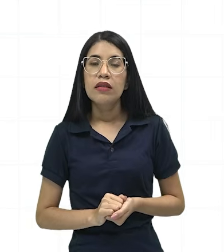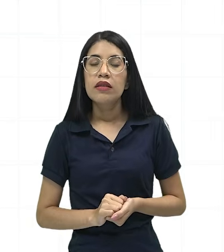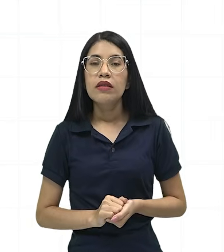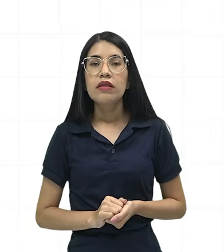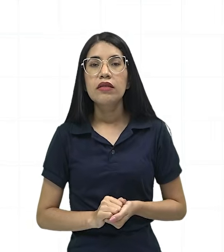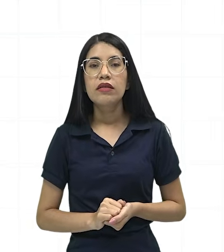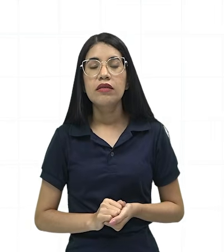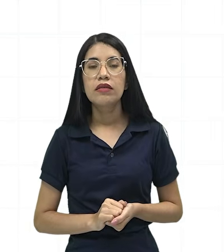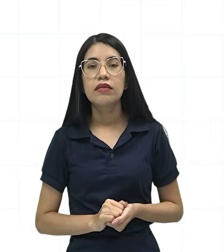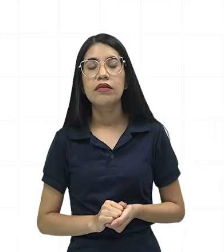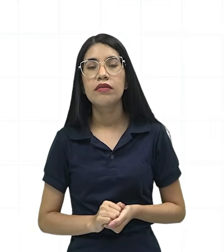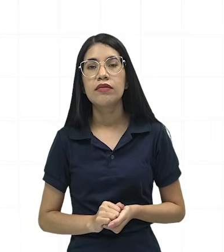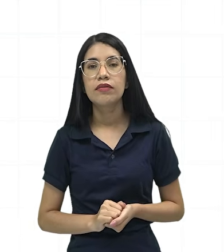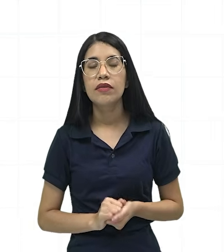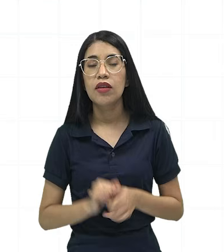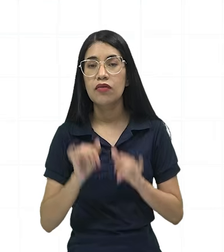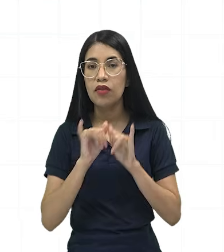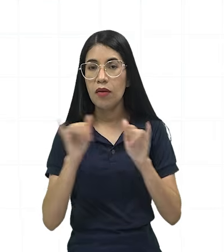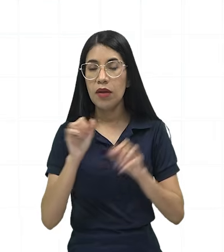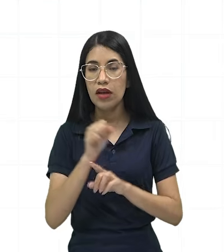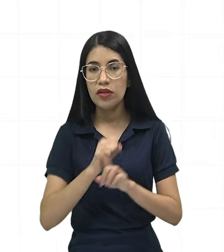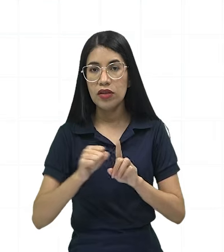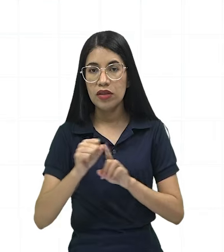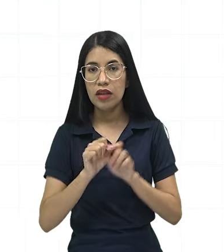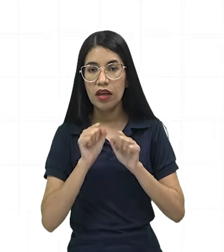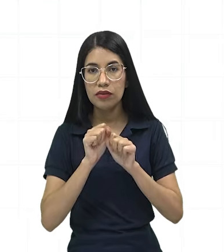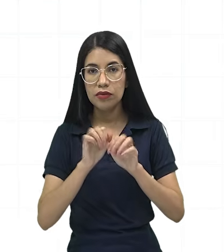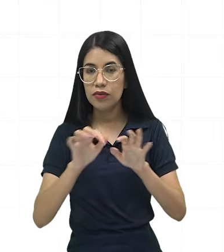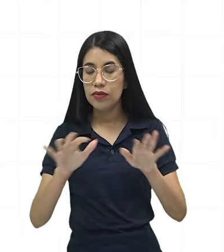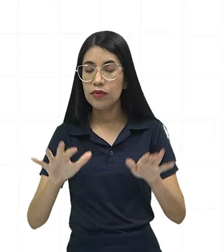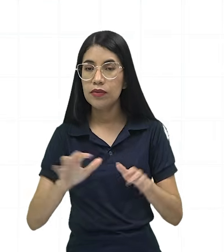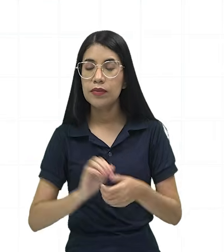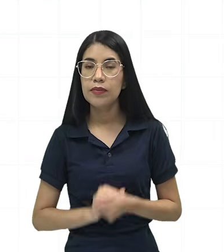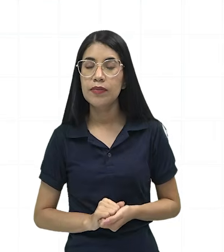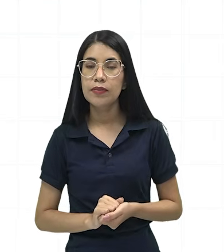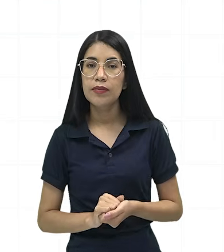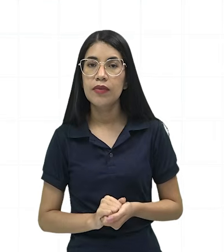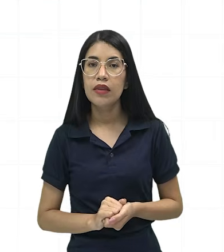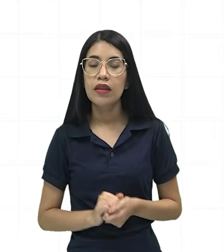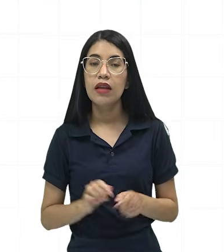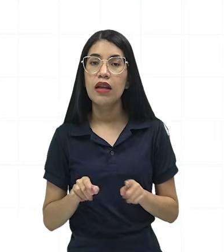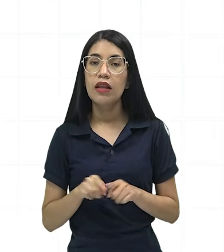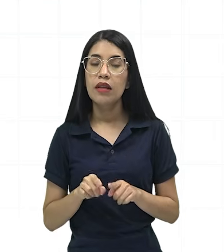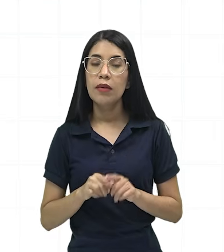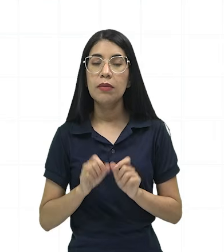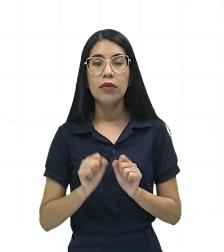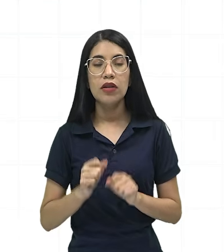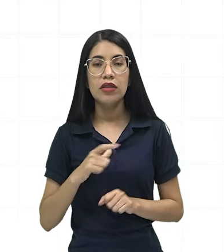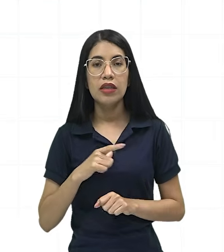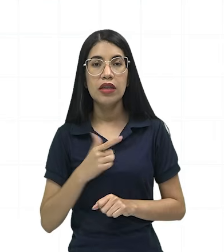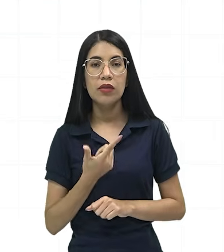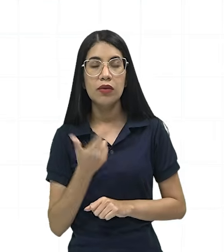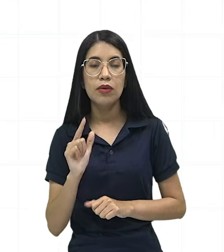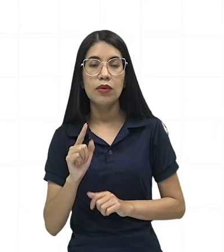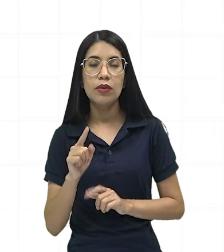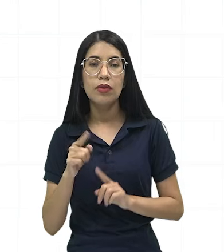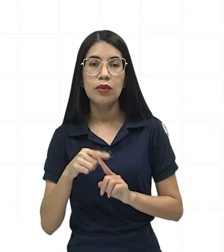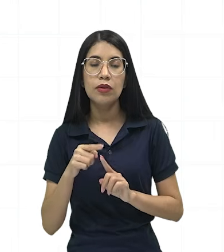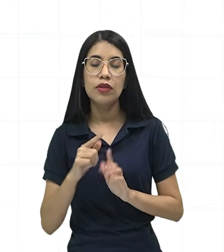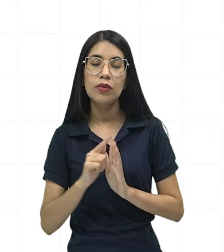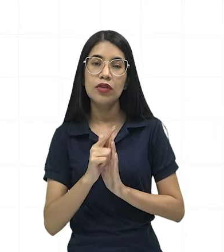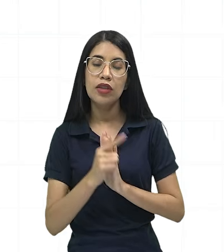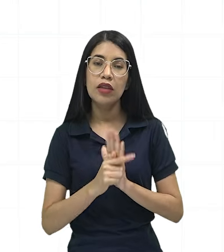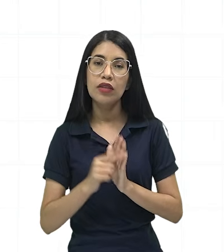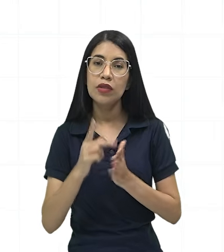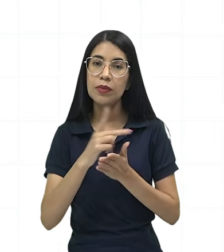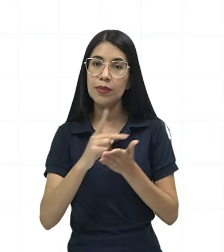A sociedade como um todo, né? E podemos ter também os gêneros textuais poéticos,